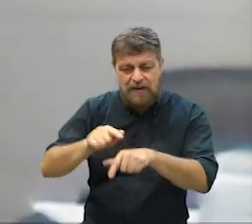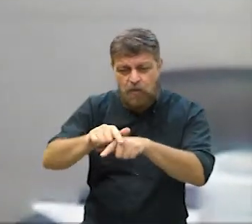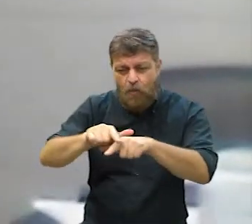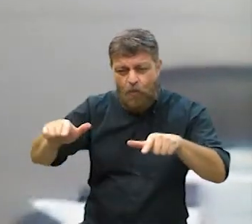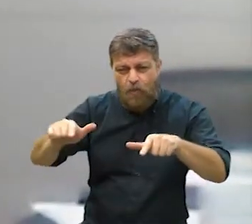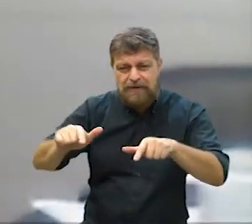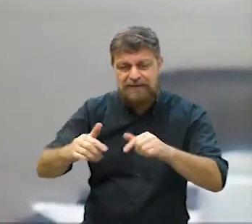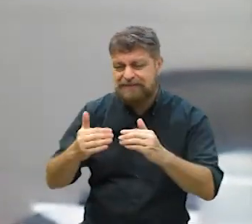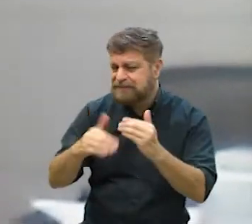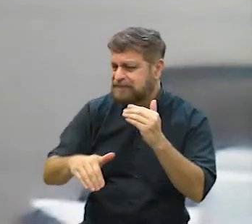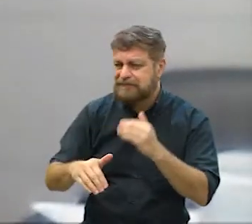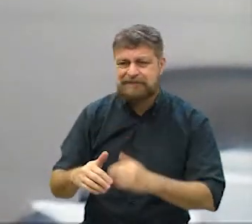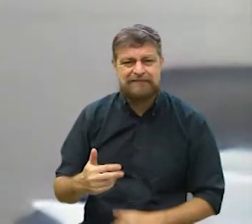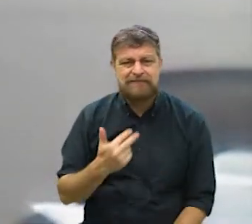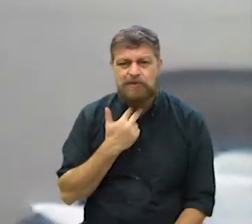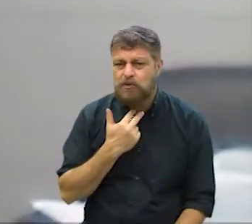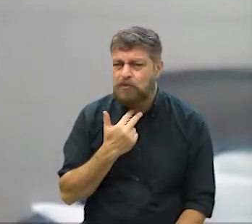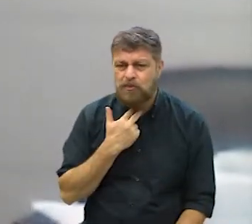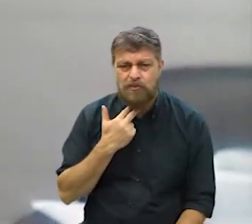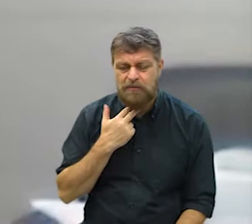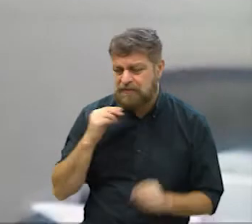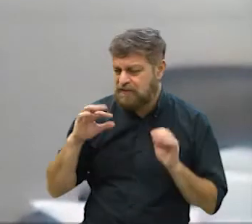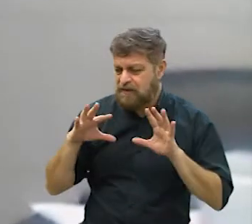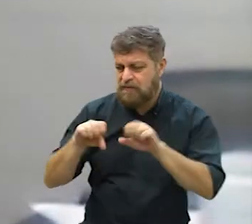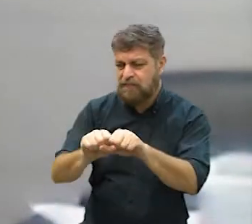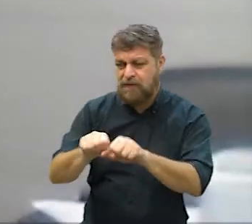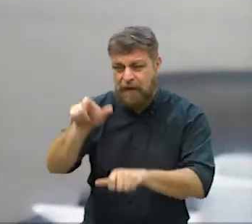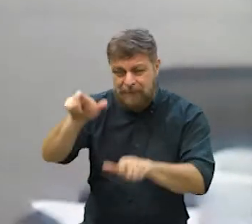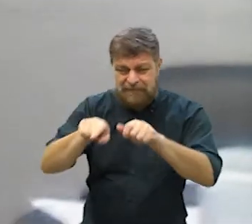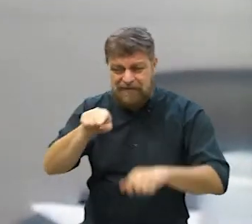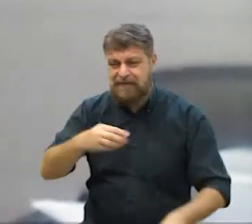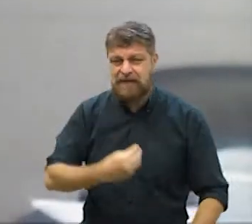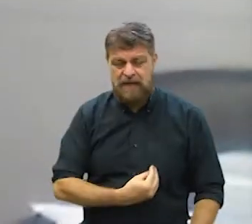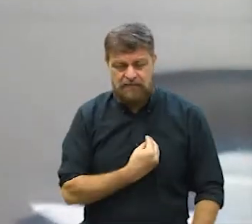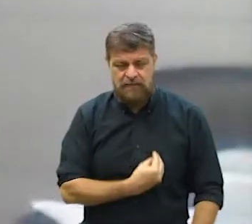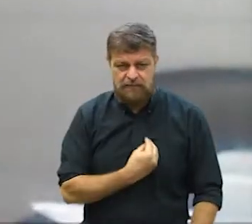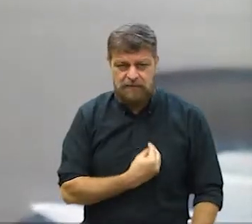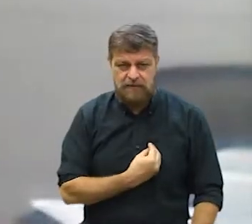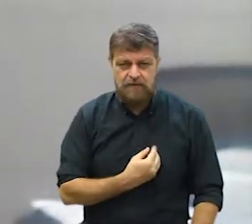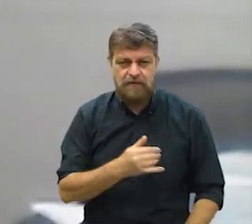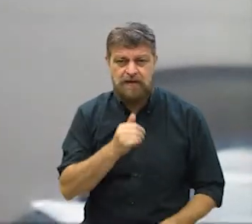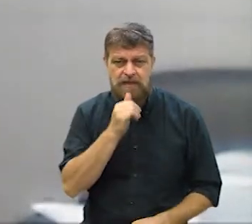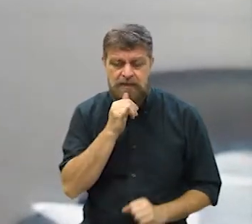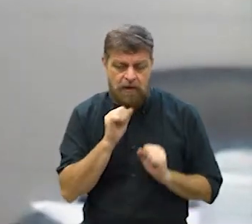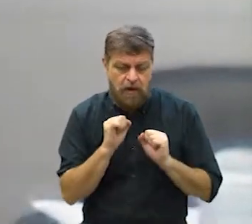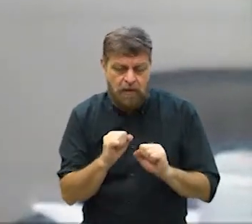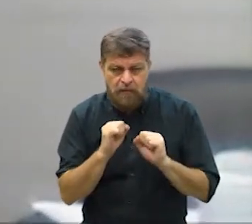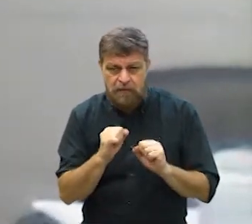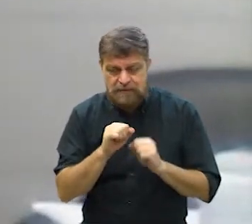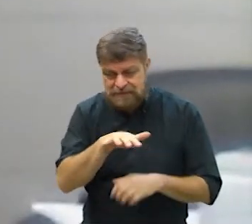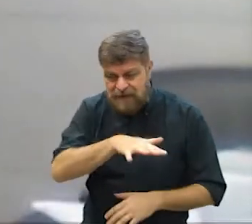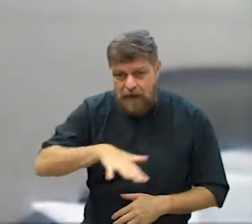quando elas estavam lá, ela era imprópria para uma ocupação. E ela pode ser área de